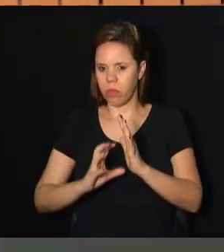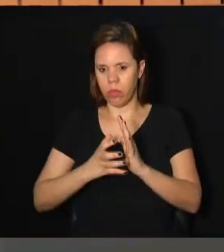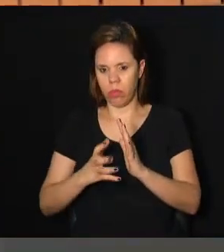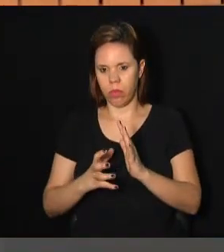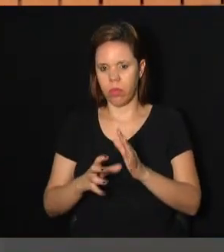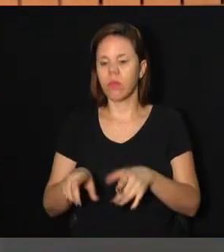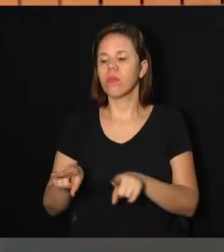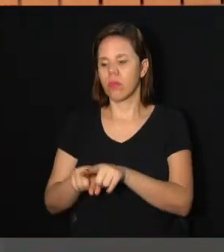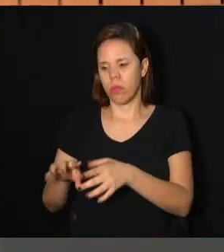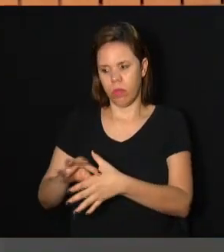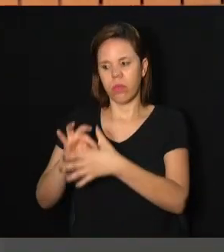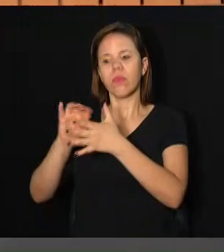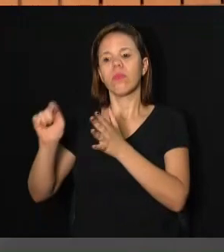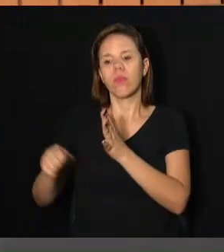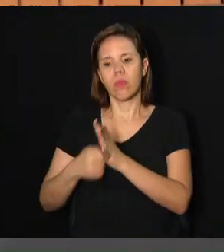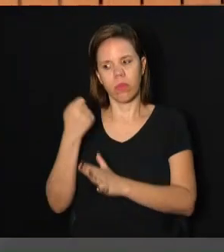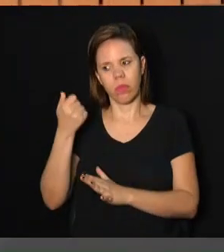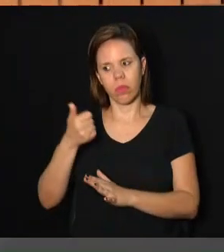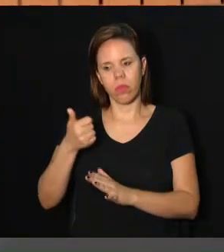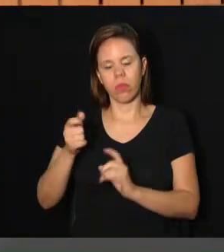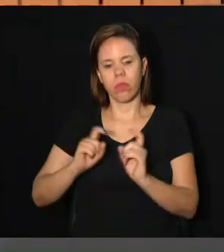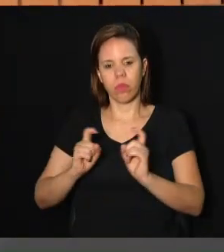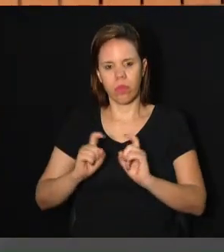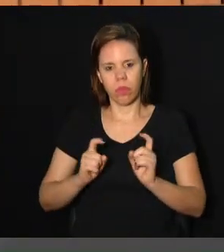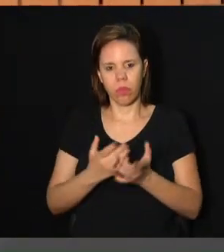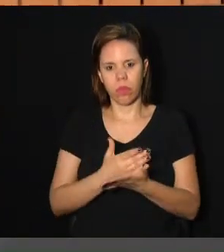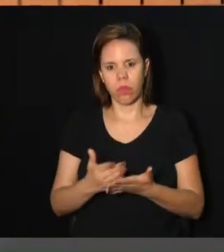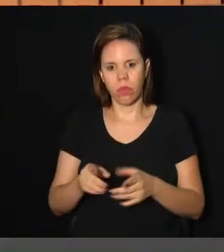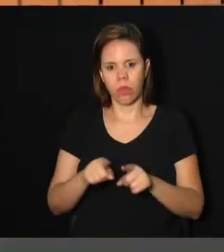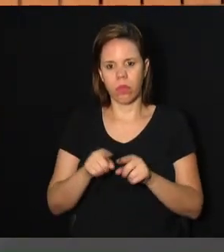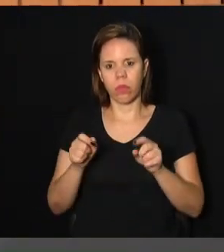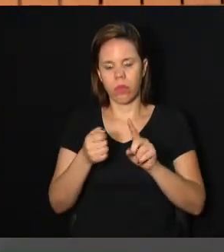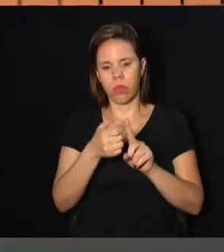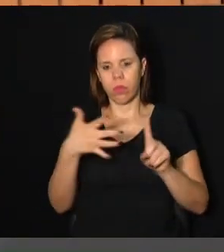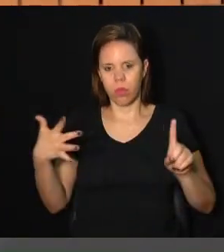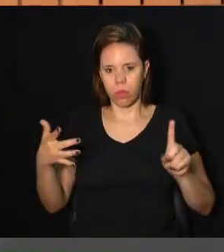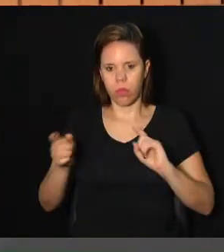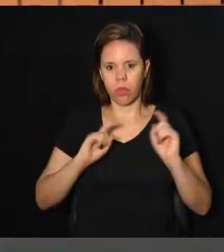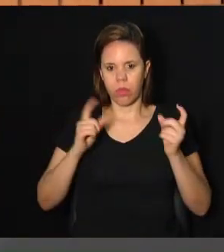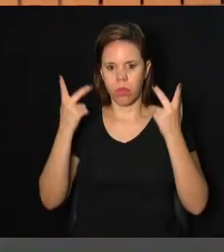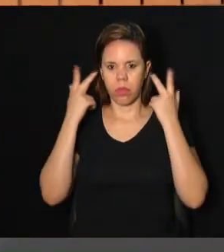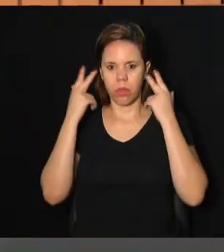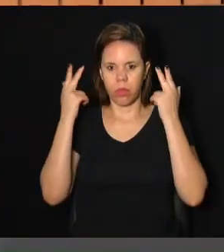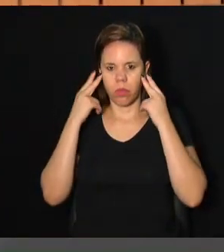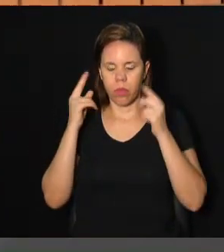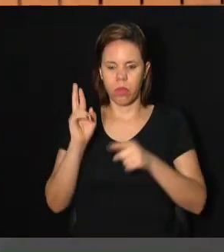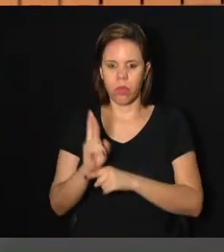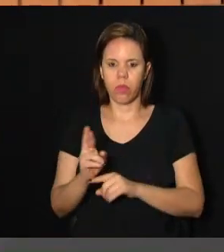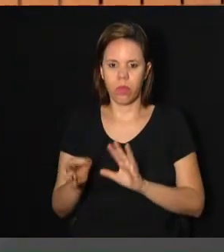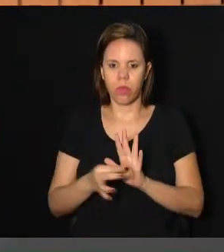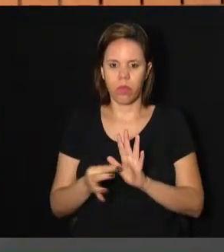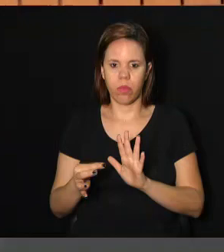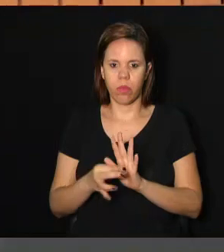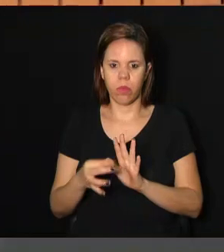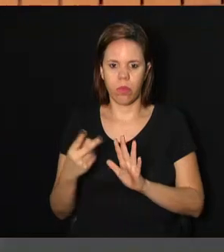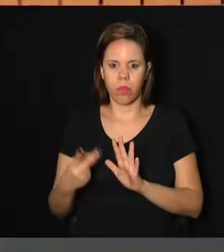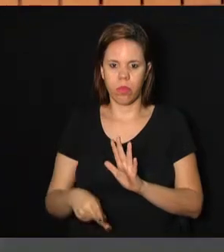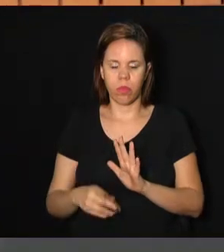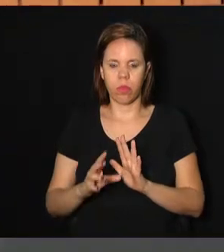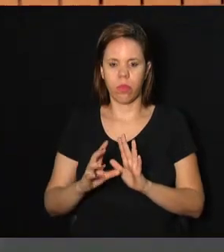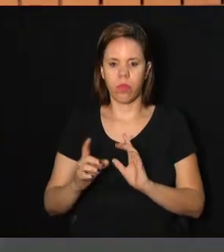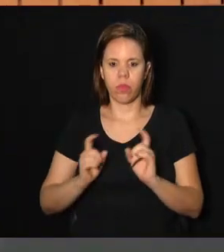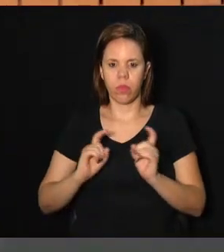líder poderá se inscrever no pequeno expediente e explanar sobre assuntos comuns que representam a opinião das